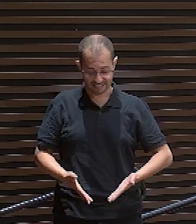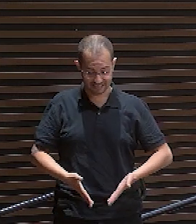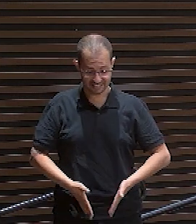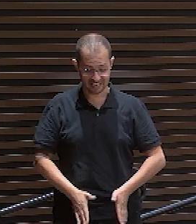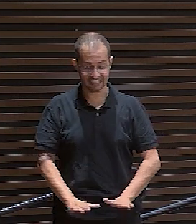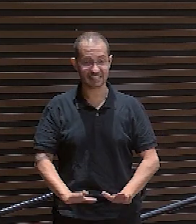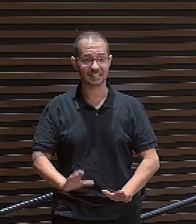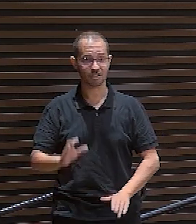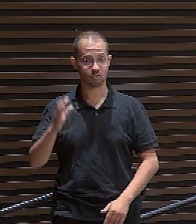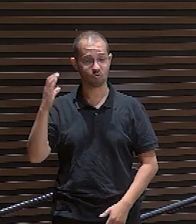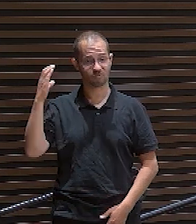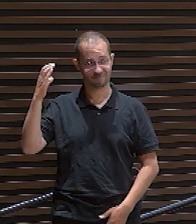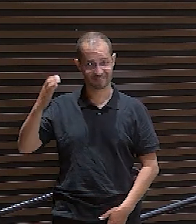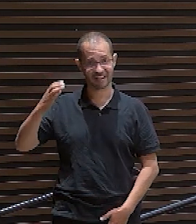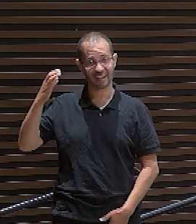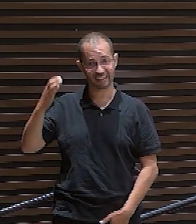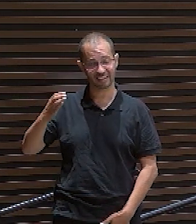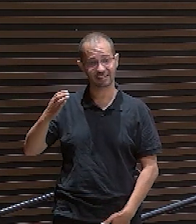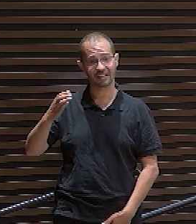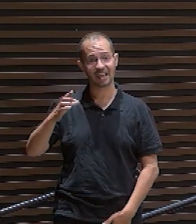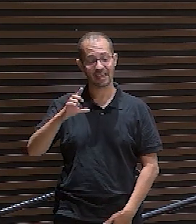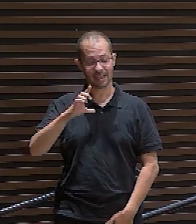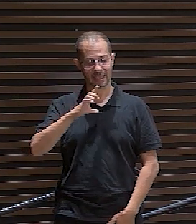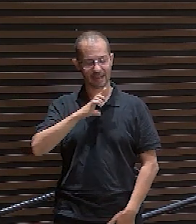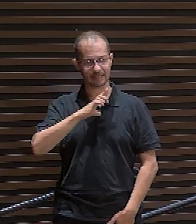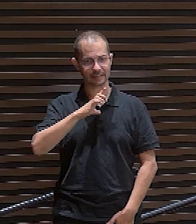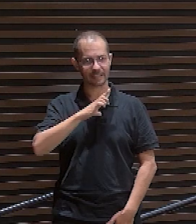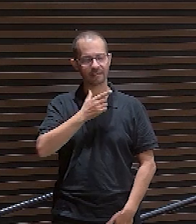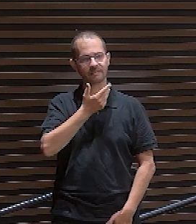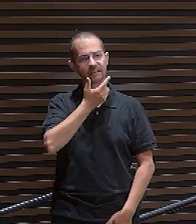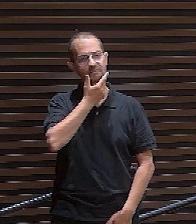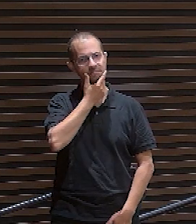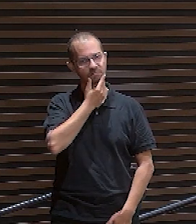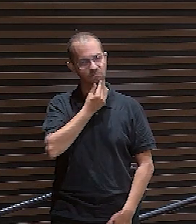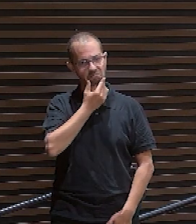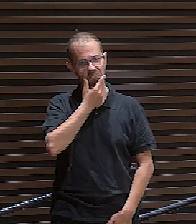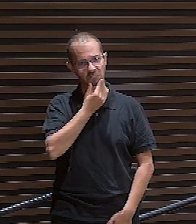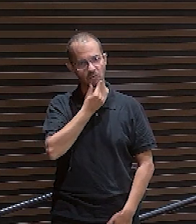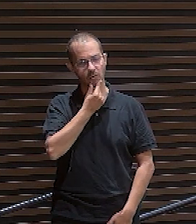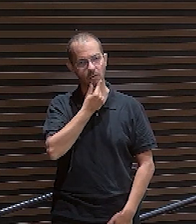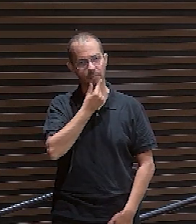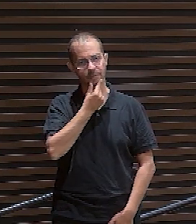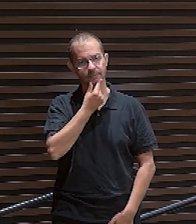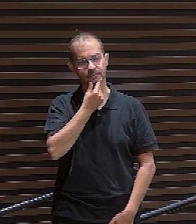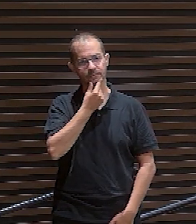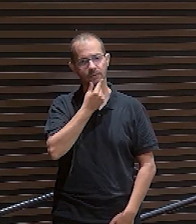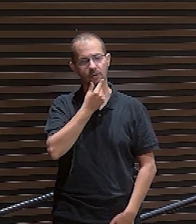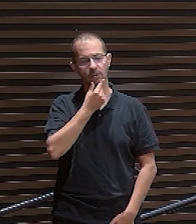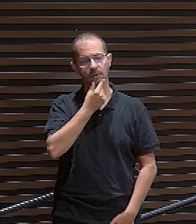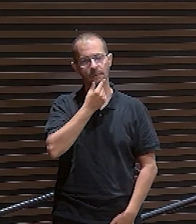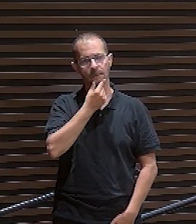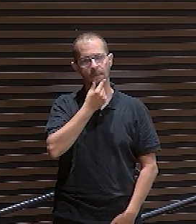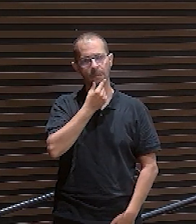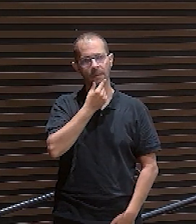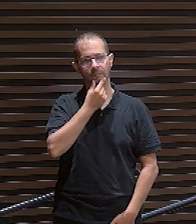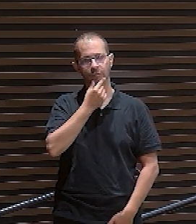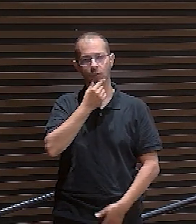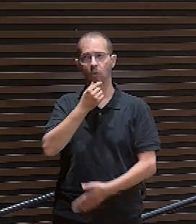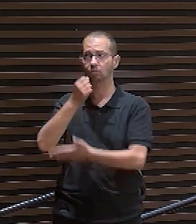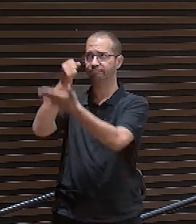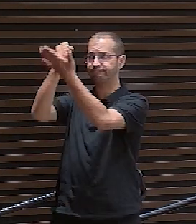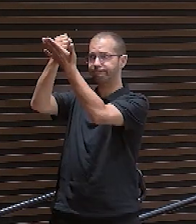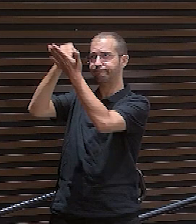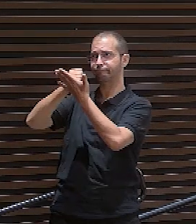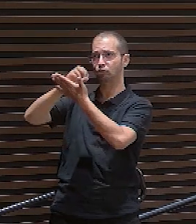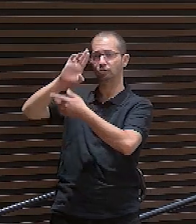eu adquiri um varão com a ajuda do Senhor.